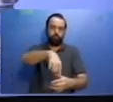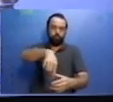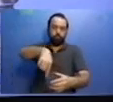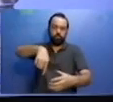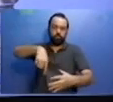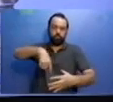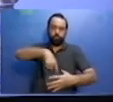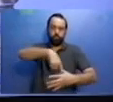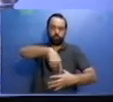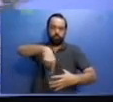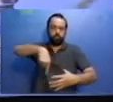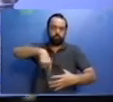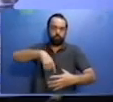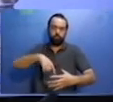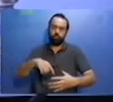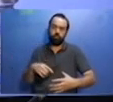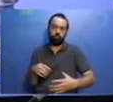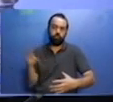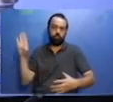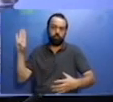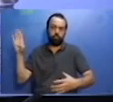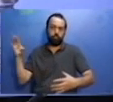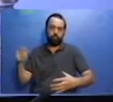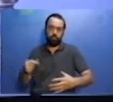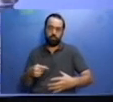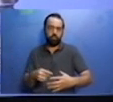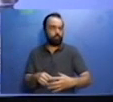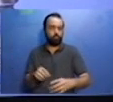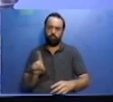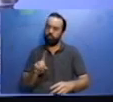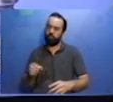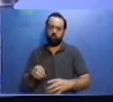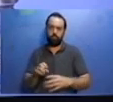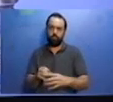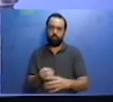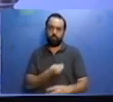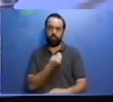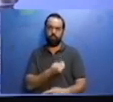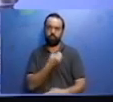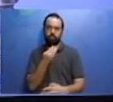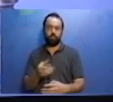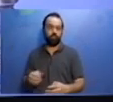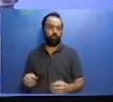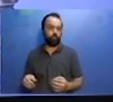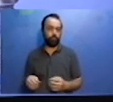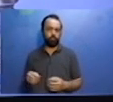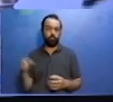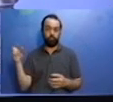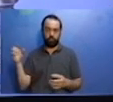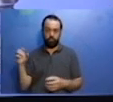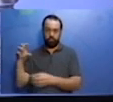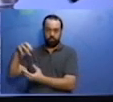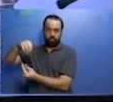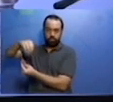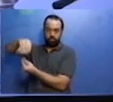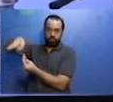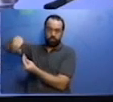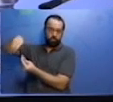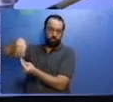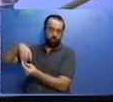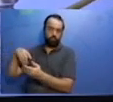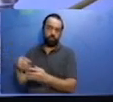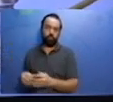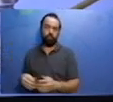de fungo, não cresciam as bactérias. O que ele concluiu? Esse fungo estava produzindo alguma substância que estava inibindo